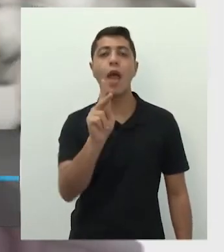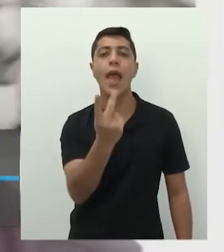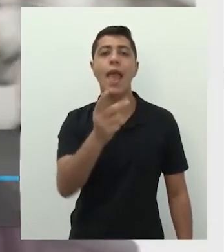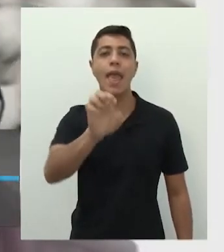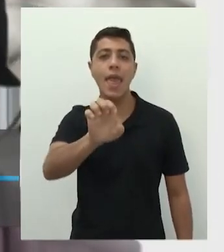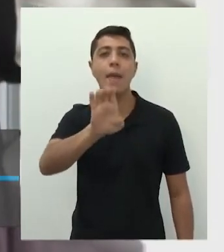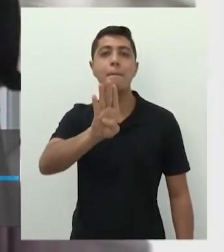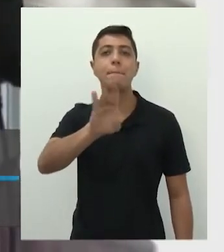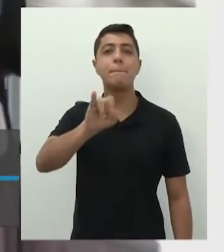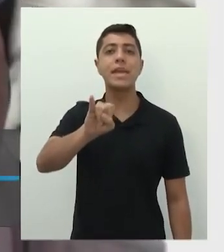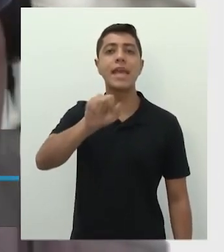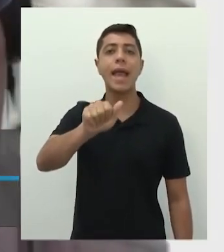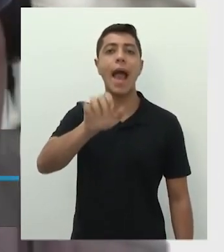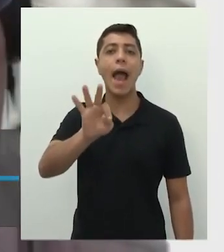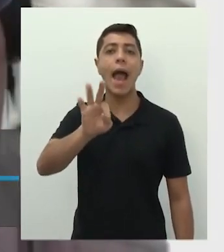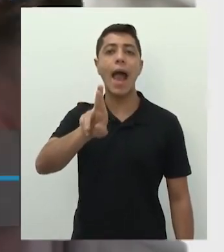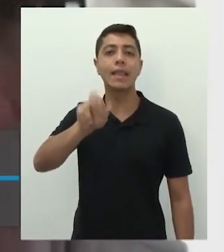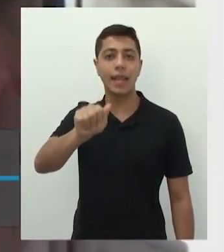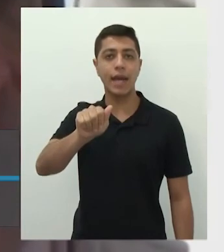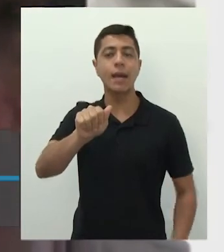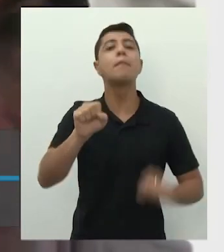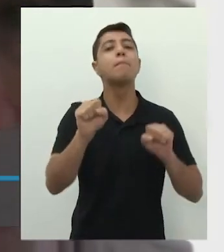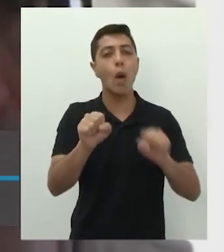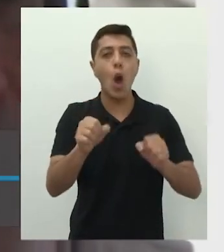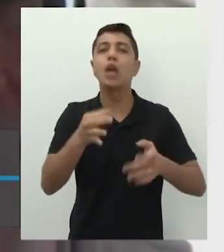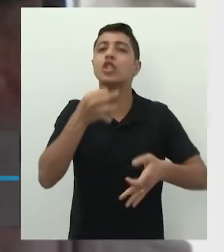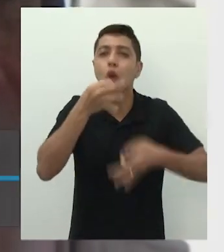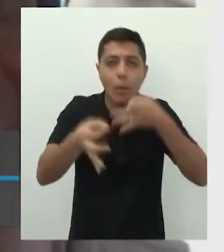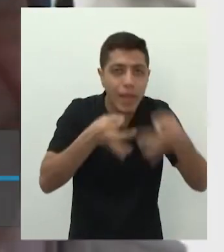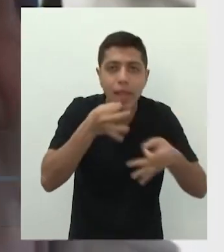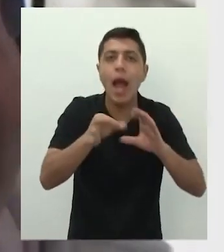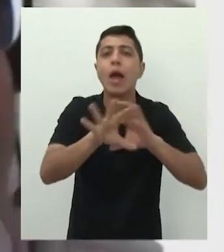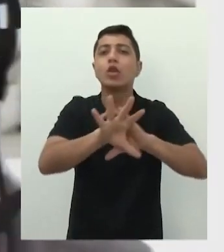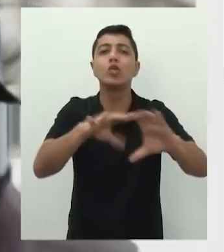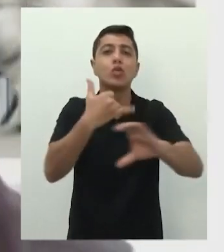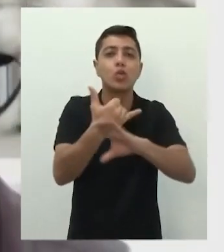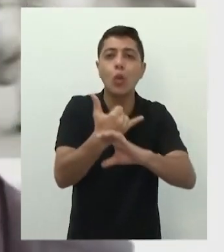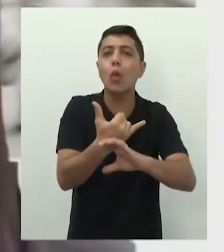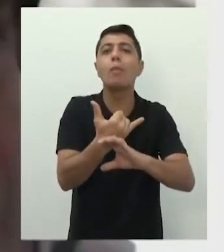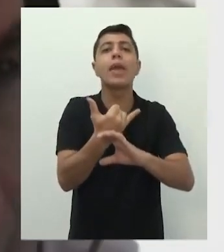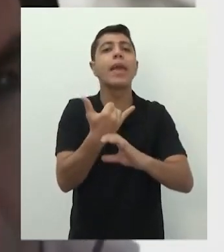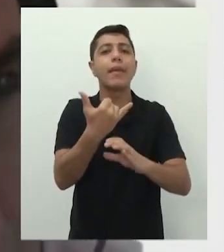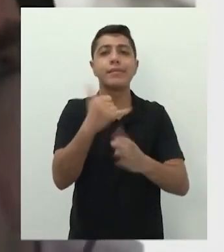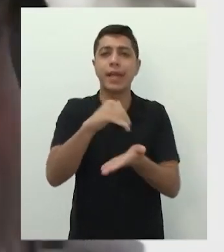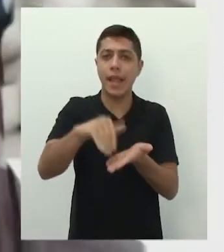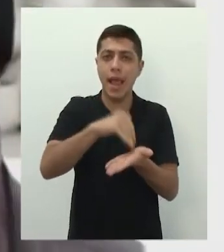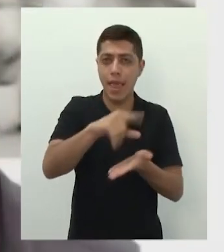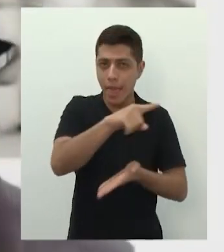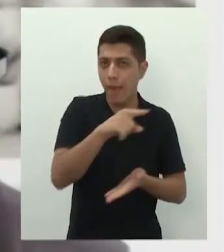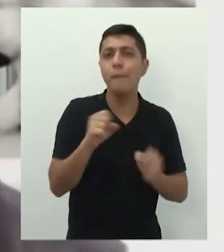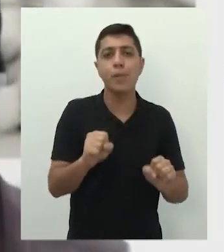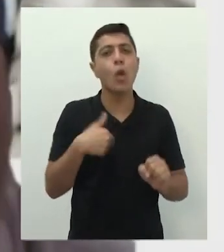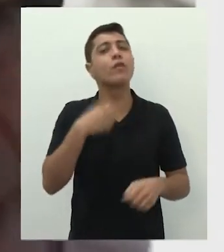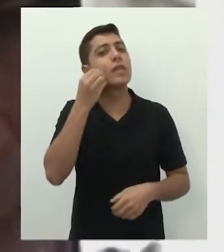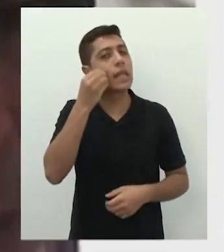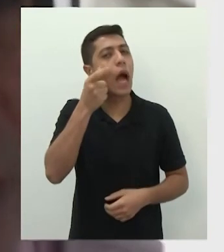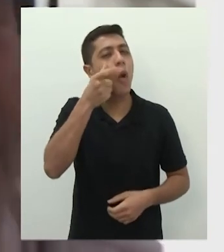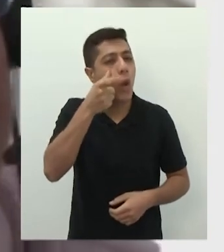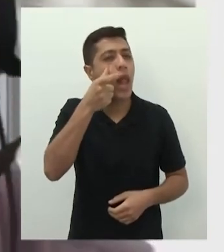professores amaram a palestra, né? Ficaram bastante envolvidos, né, com a apresentação. E aí eu vou repetir novamente, né, para quem não